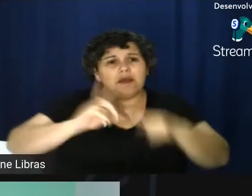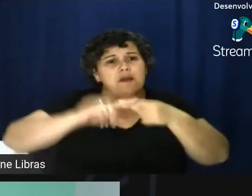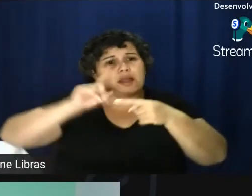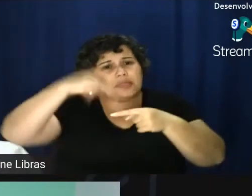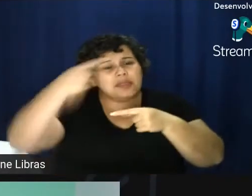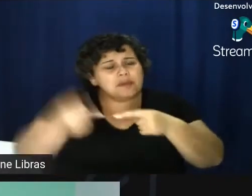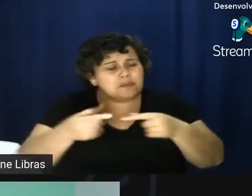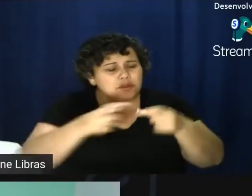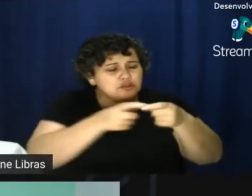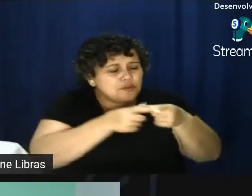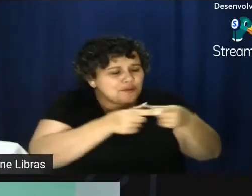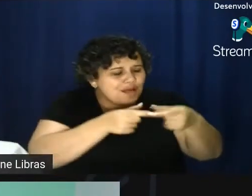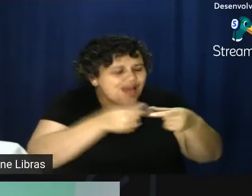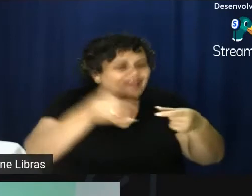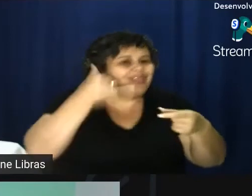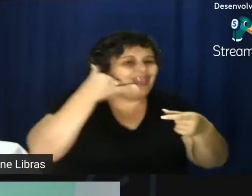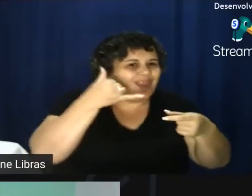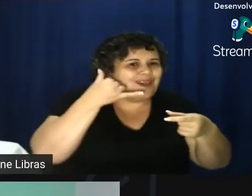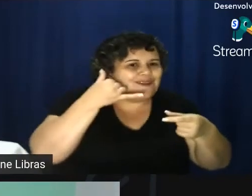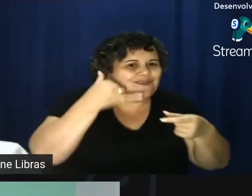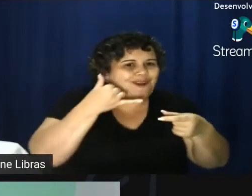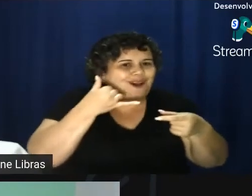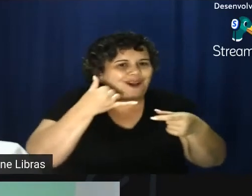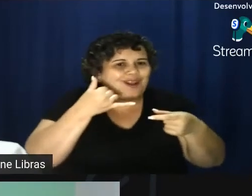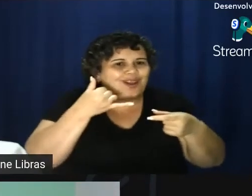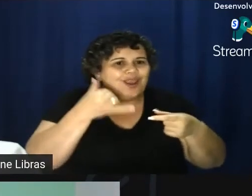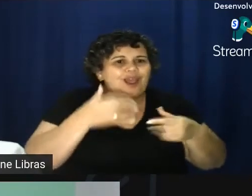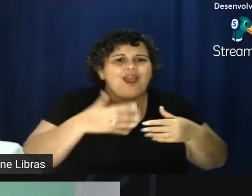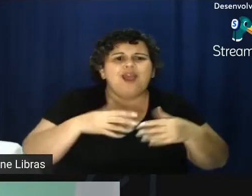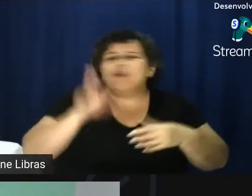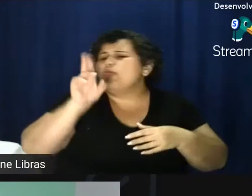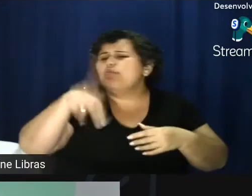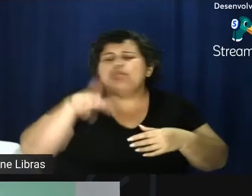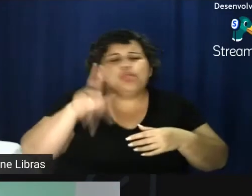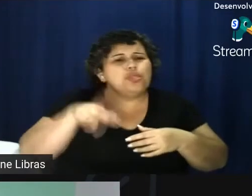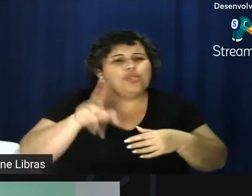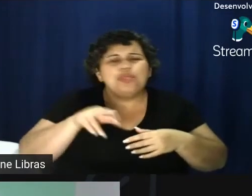que, né? E depois daquele dia, nunca mais parei de interpretar, Carlos.